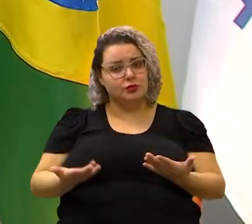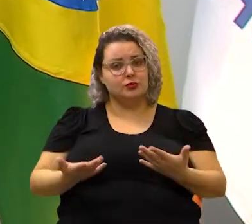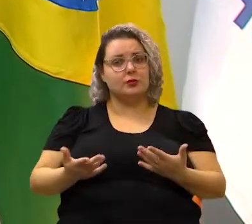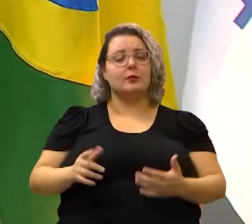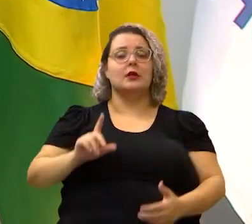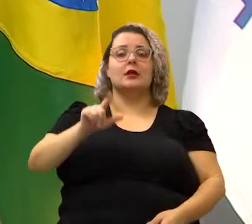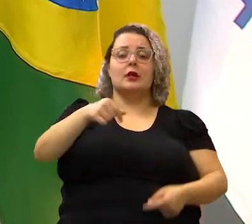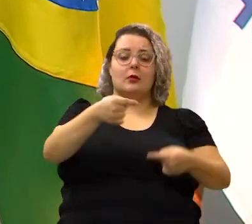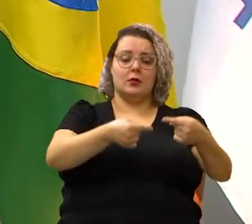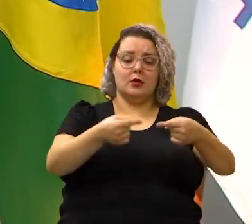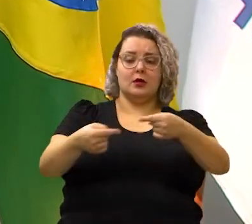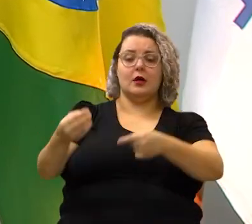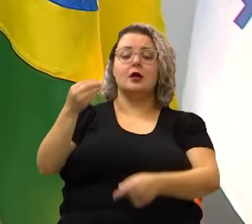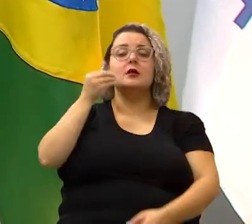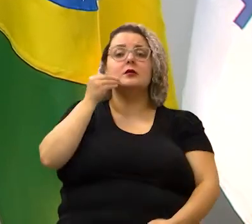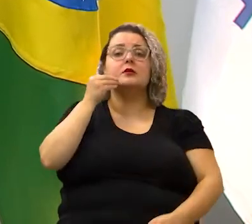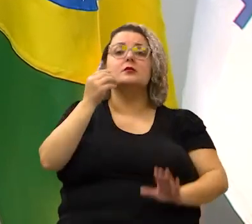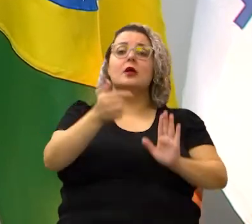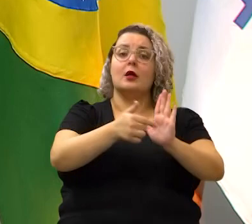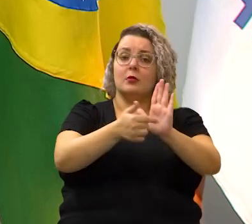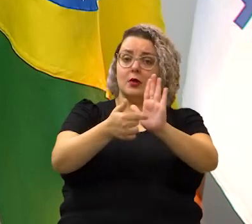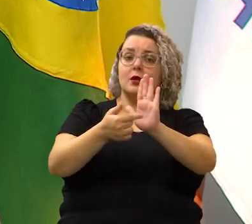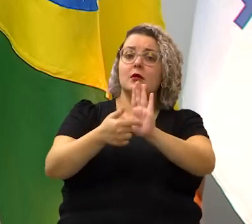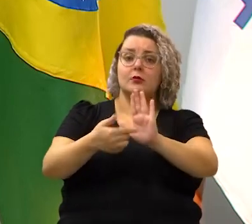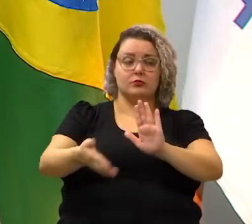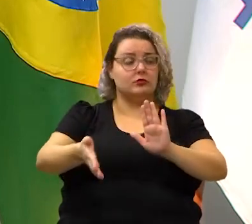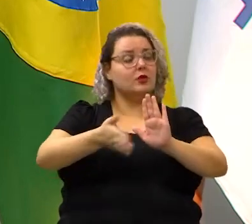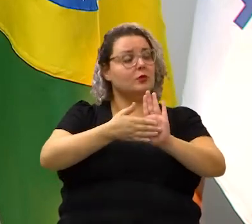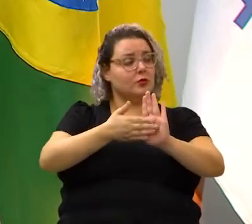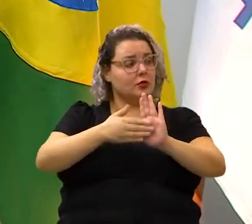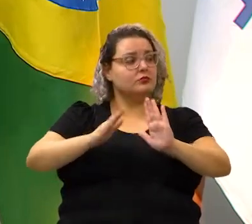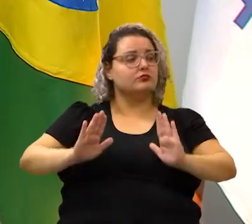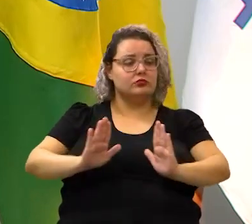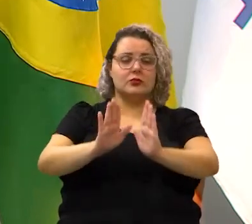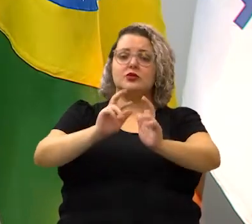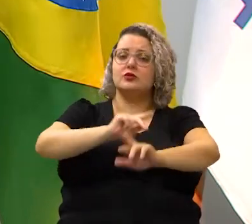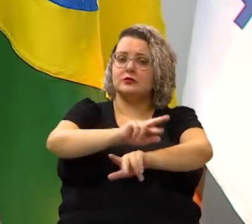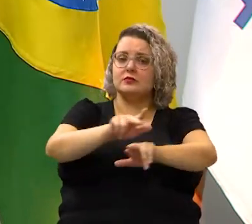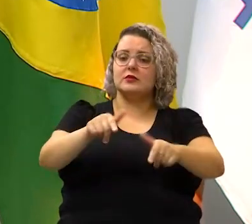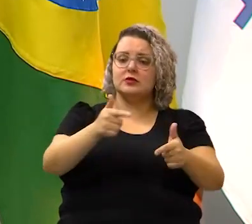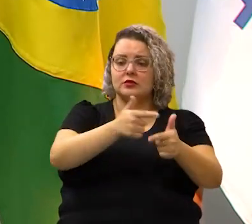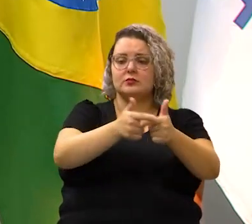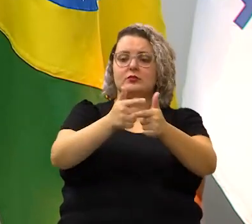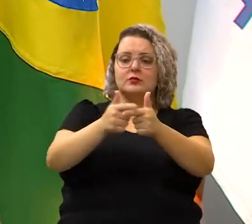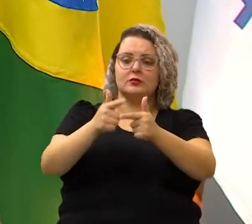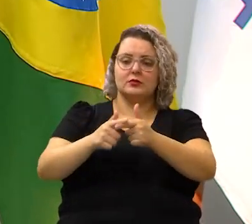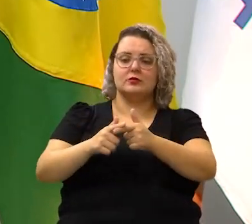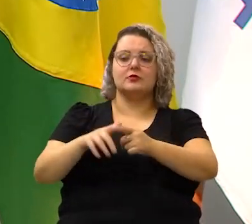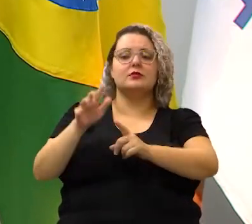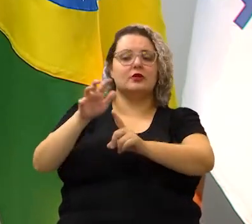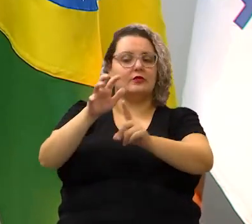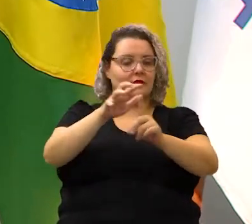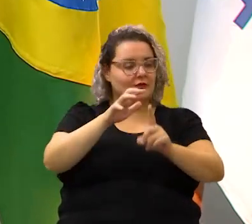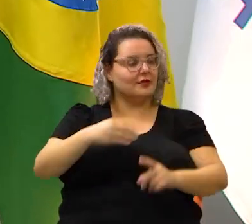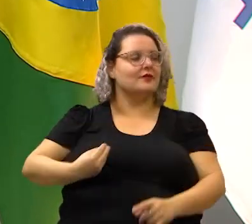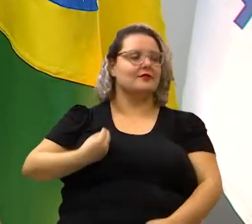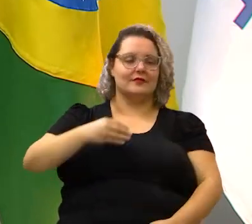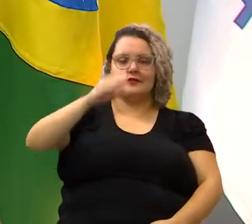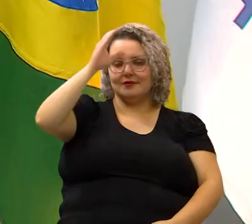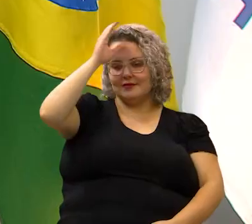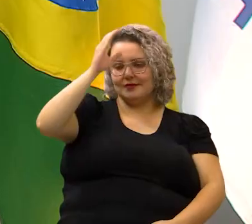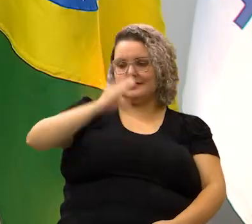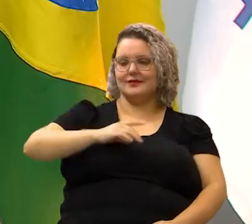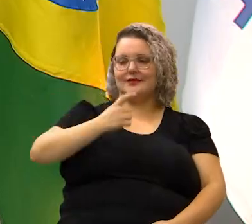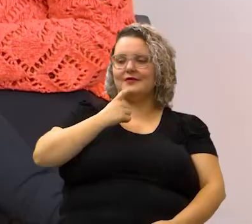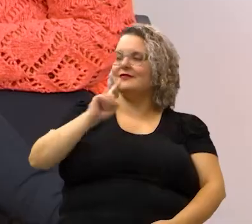câmara para a partir das discussões tentar apresentar propostas de enfrentamentos de diversos problemas aí que afetam a vida